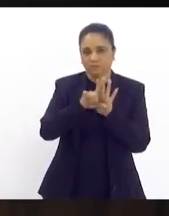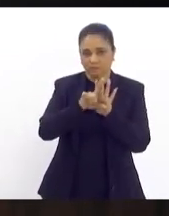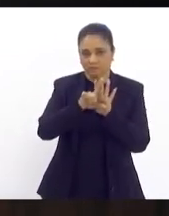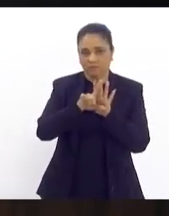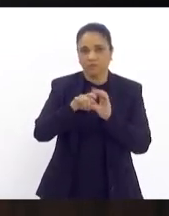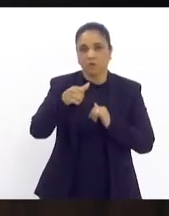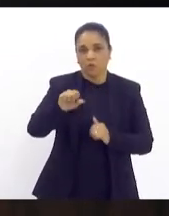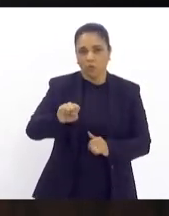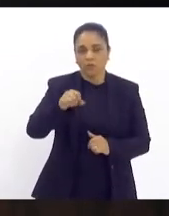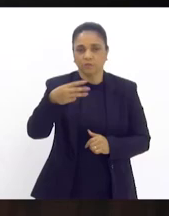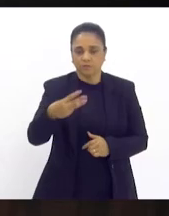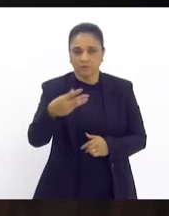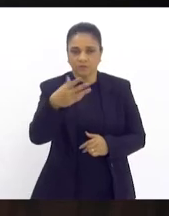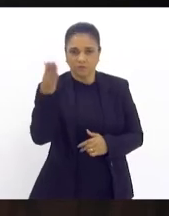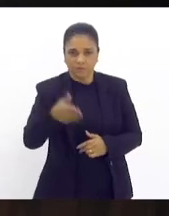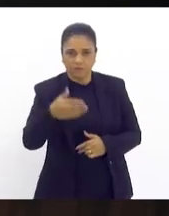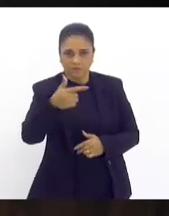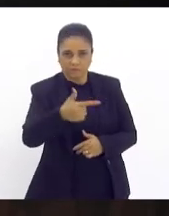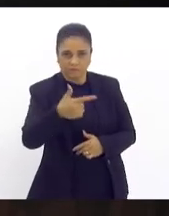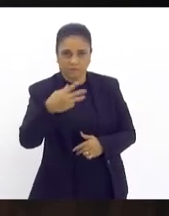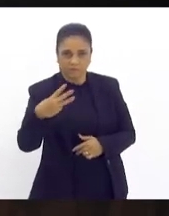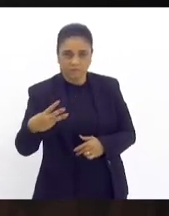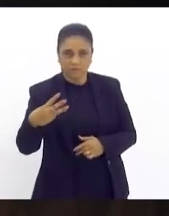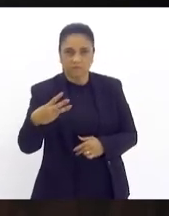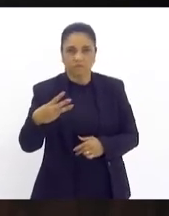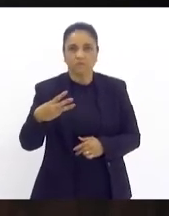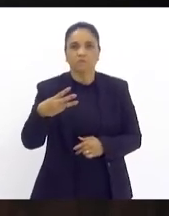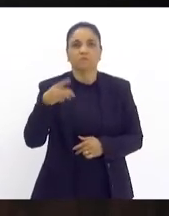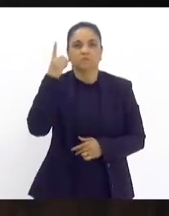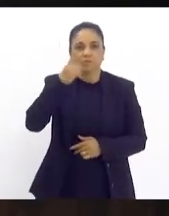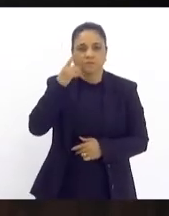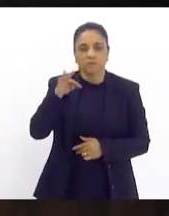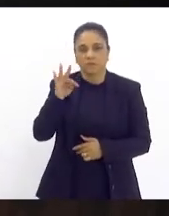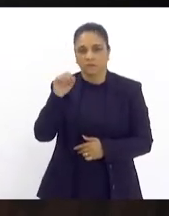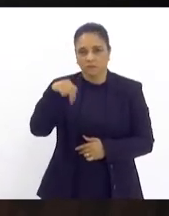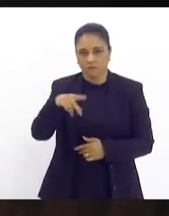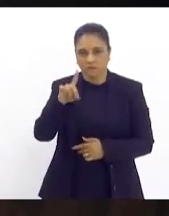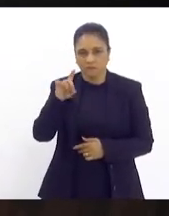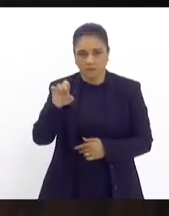83 de 23 do deputado Tânia